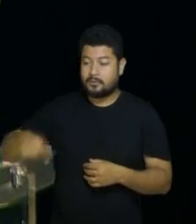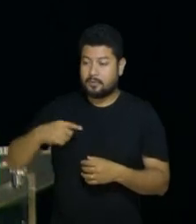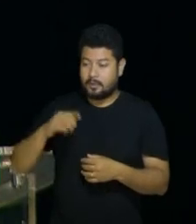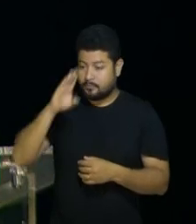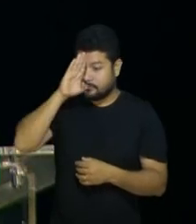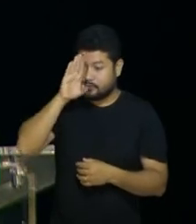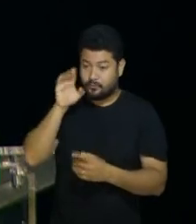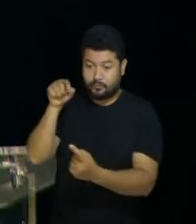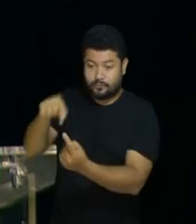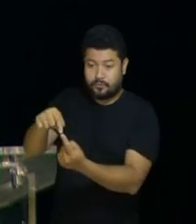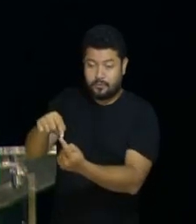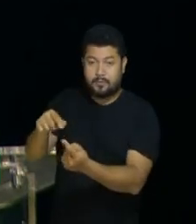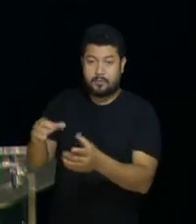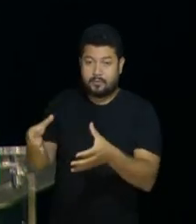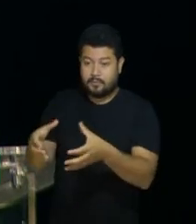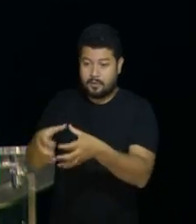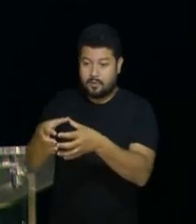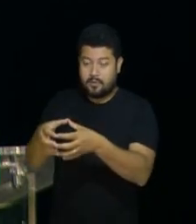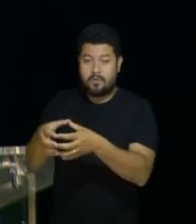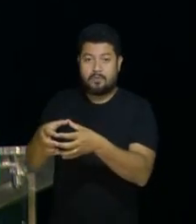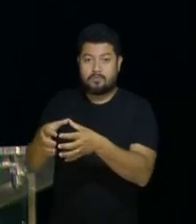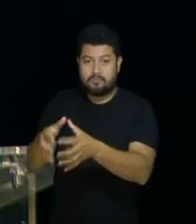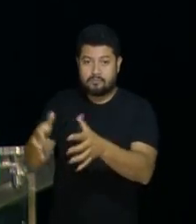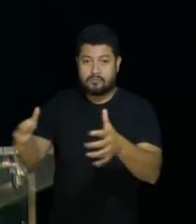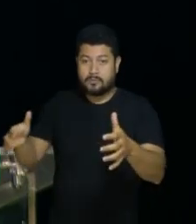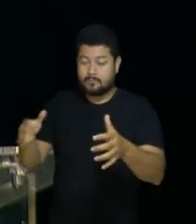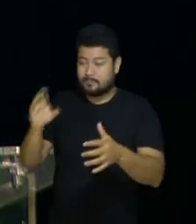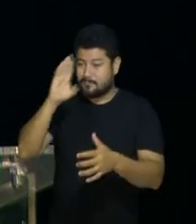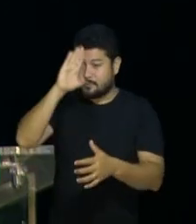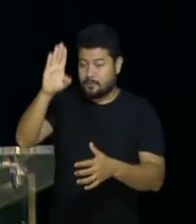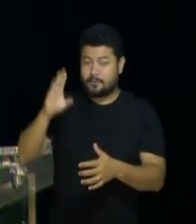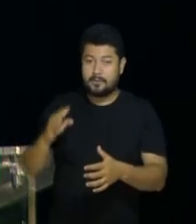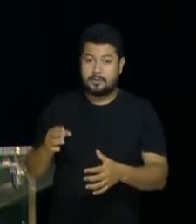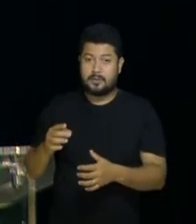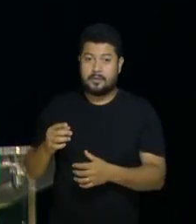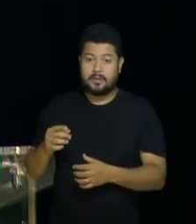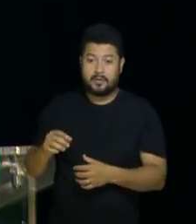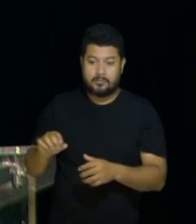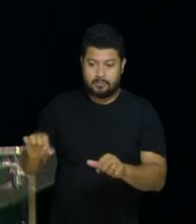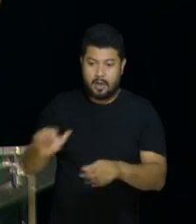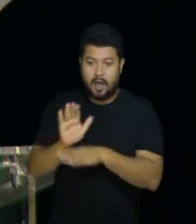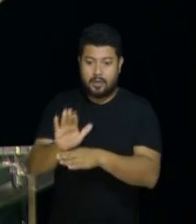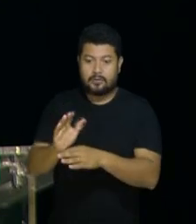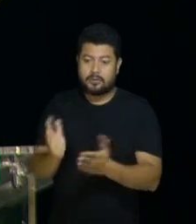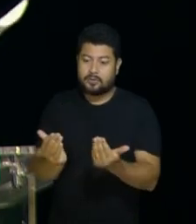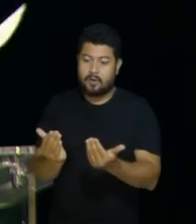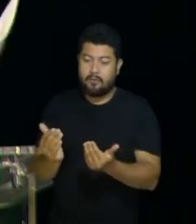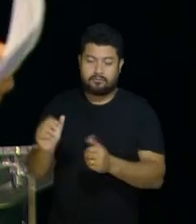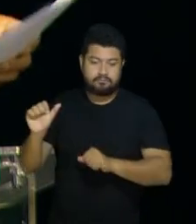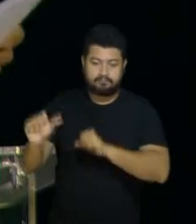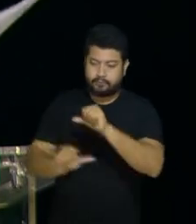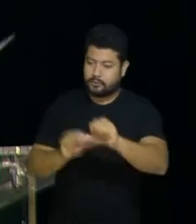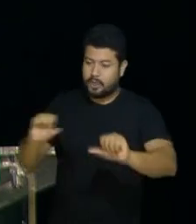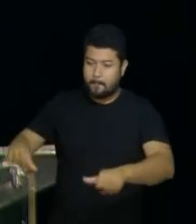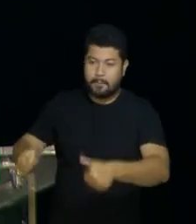a busca de dias melhores e de jovens melhores.